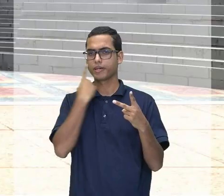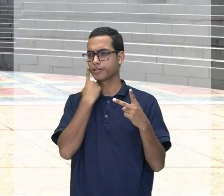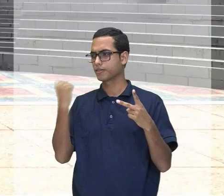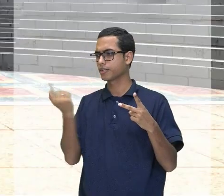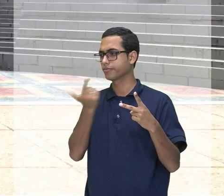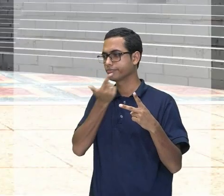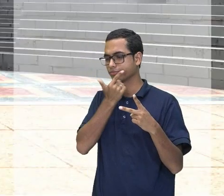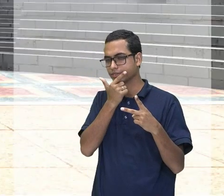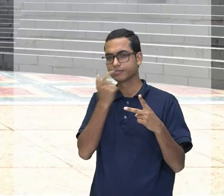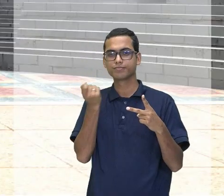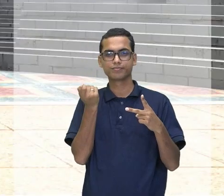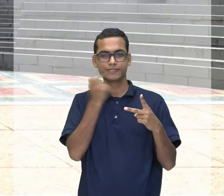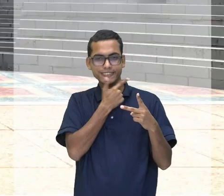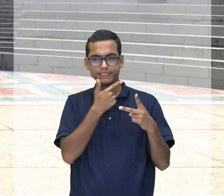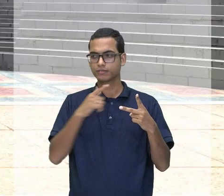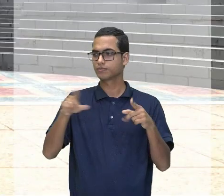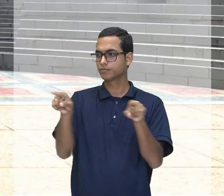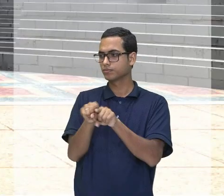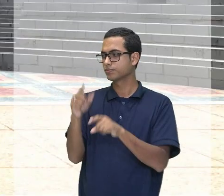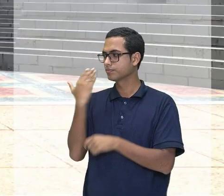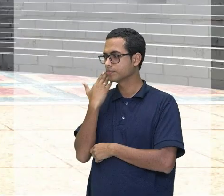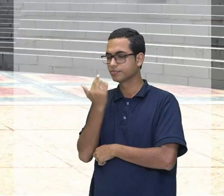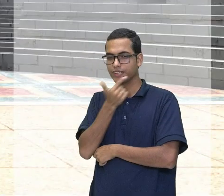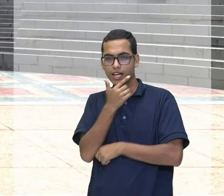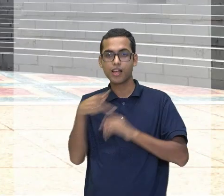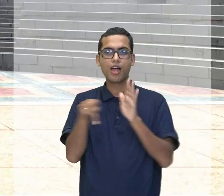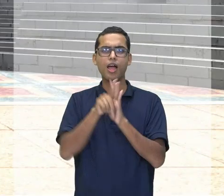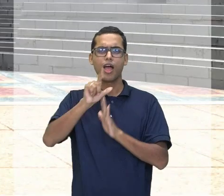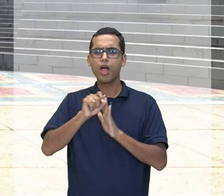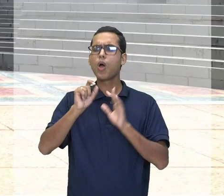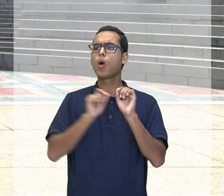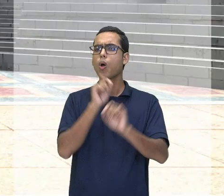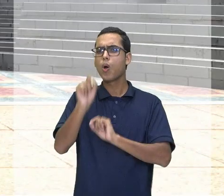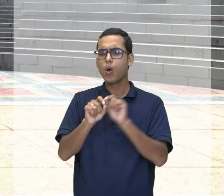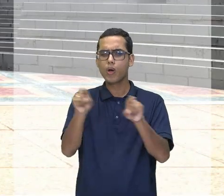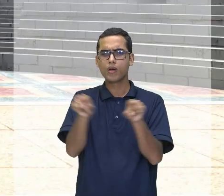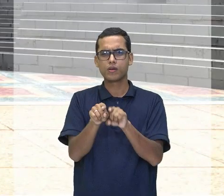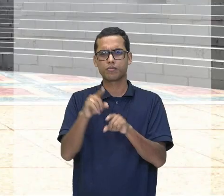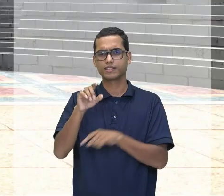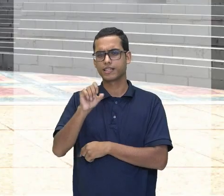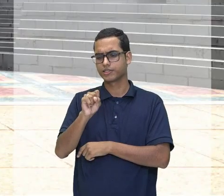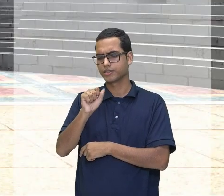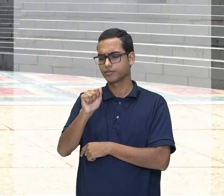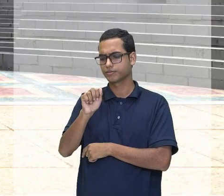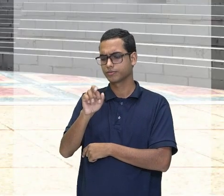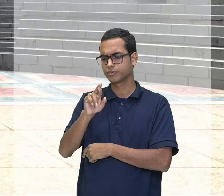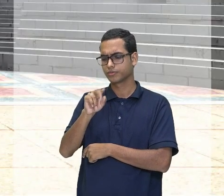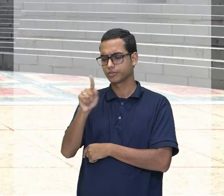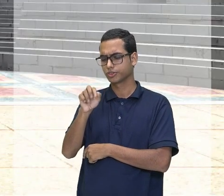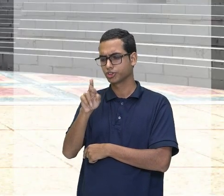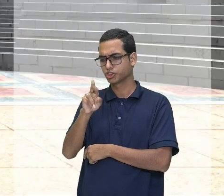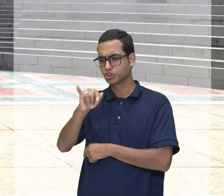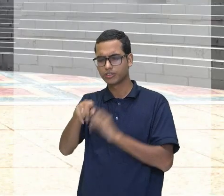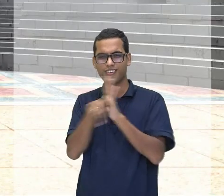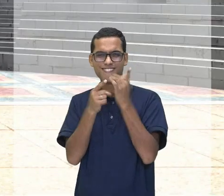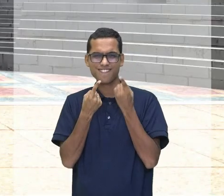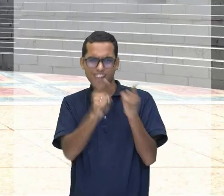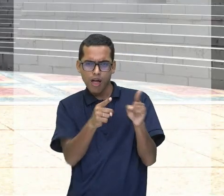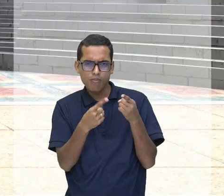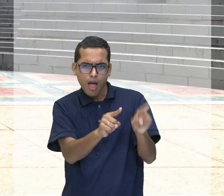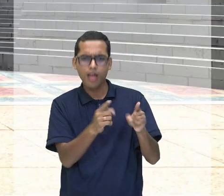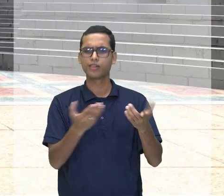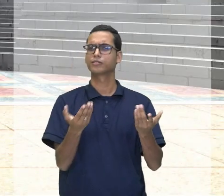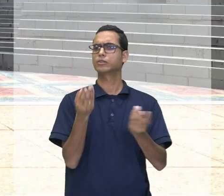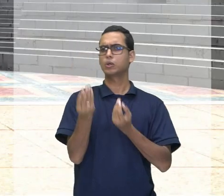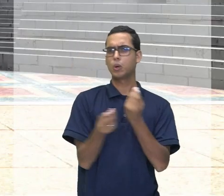sátira individual ou uma crítica à sociedade, expondo situações que provocam riso. Então, geralmente, temos um